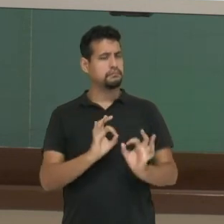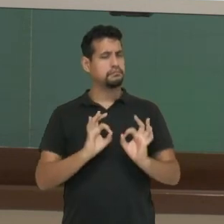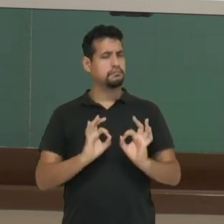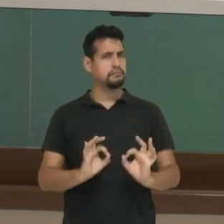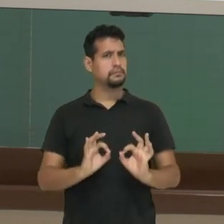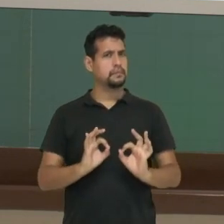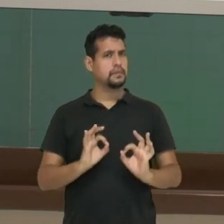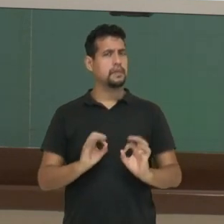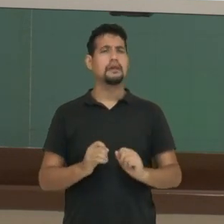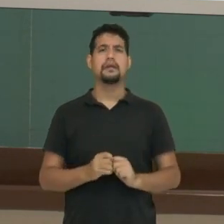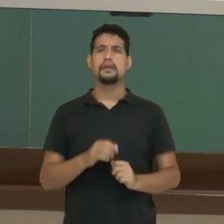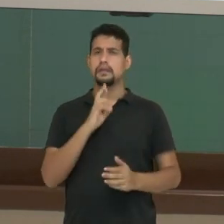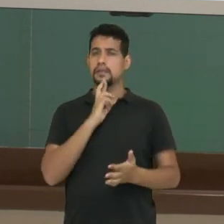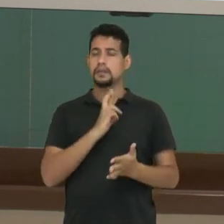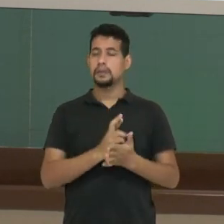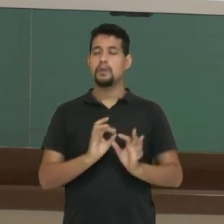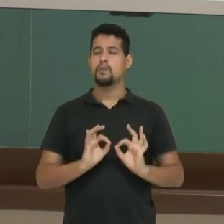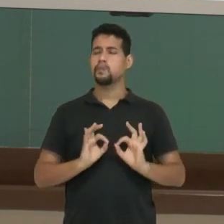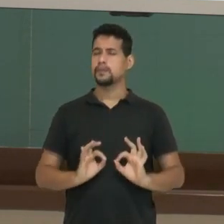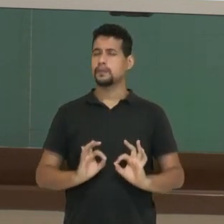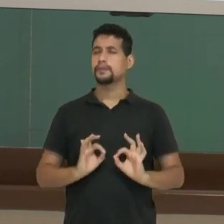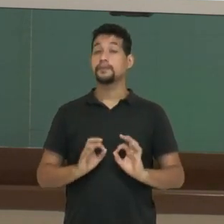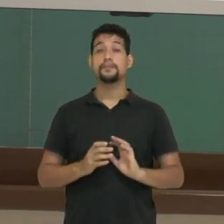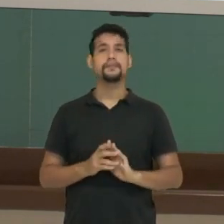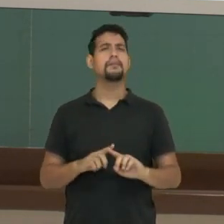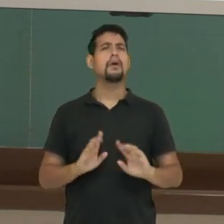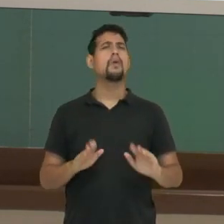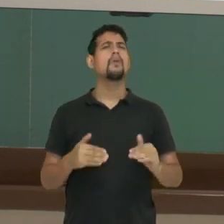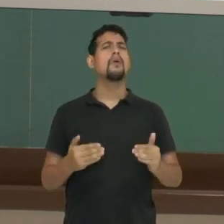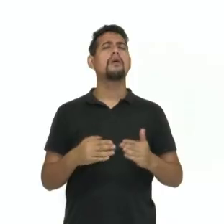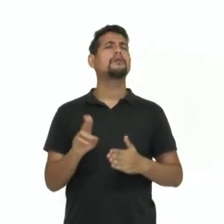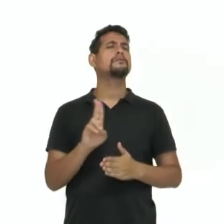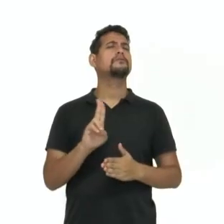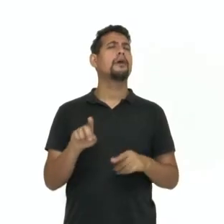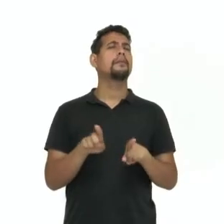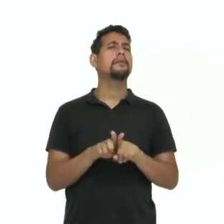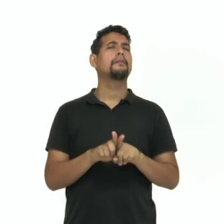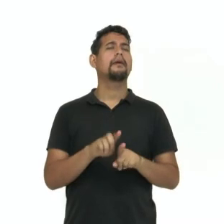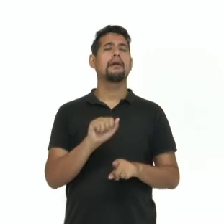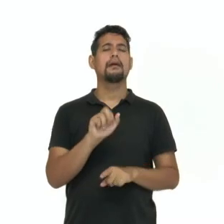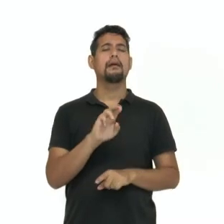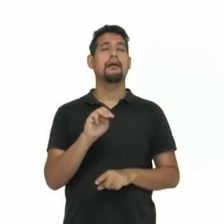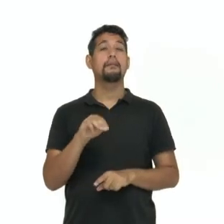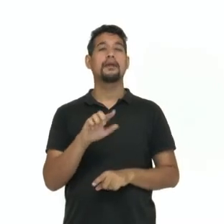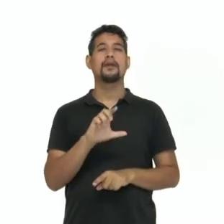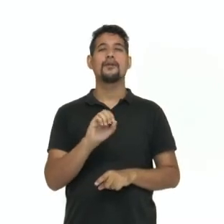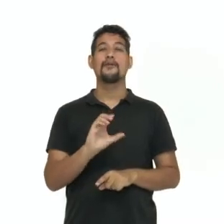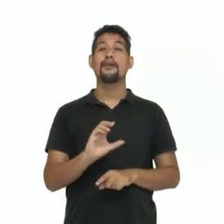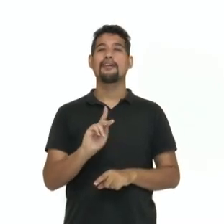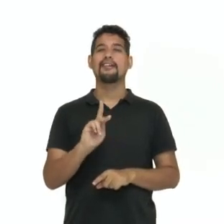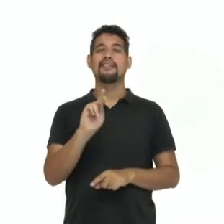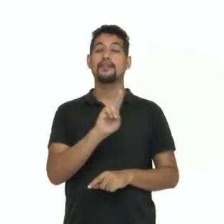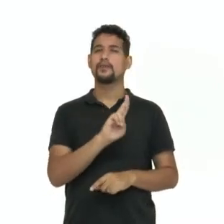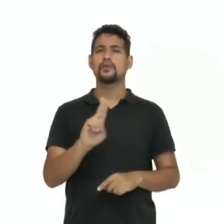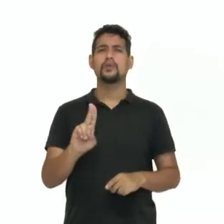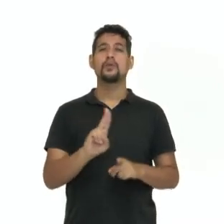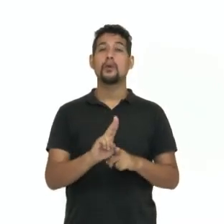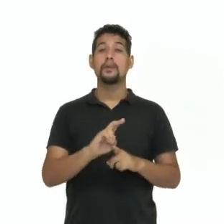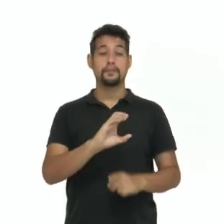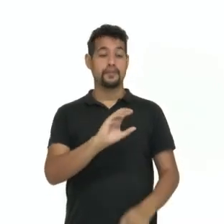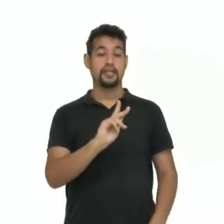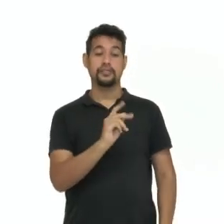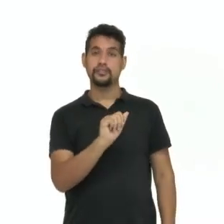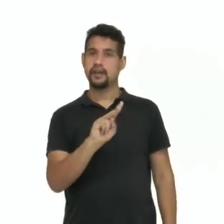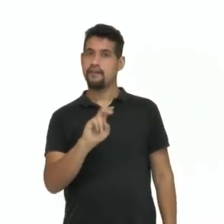com precisão, né? Então, qual é o outro nome do arm lock? É chave de braço. E o que ele representa?